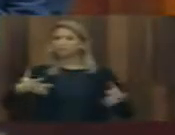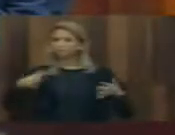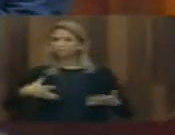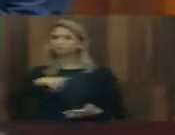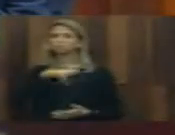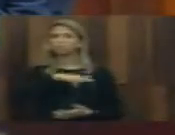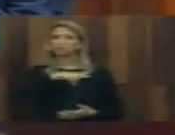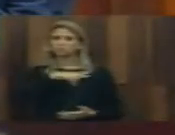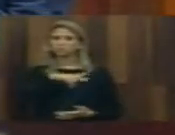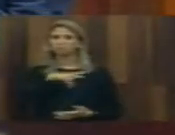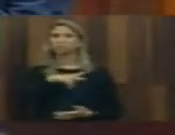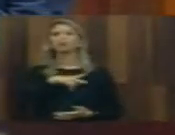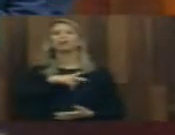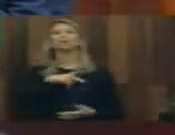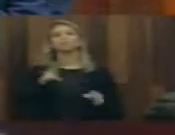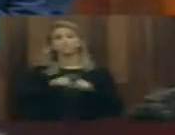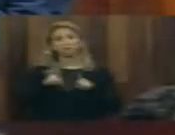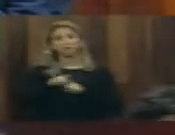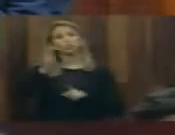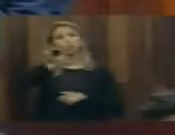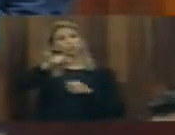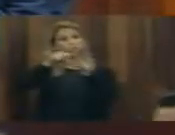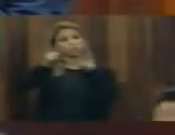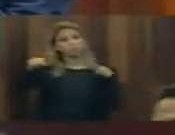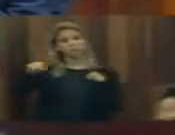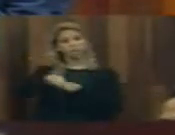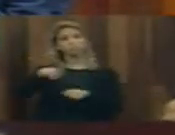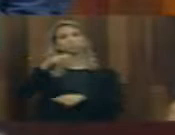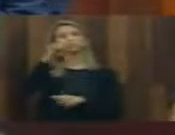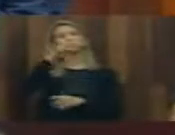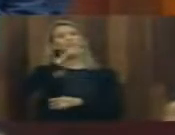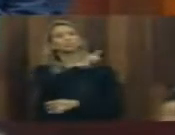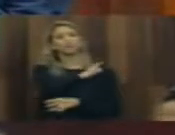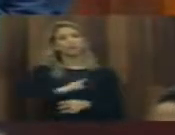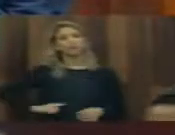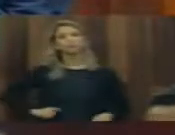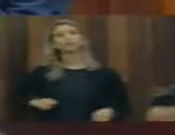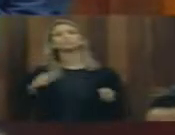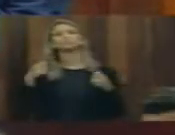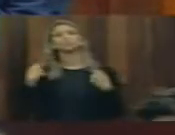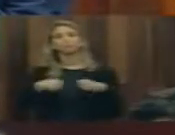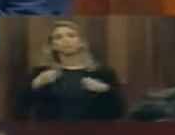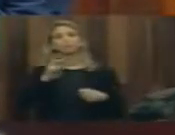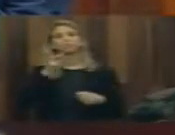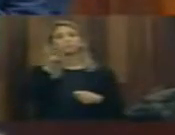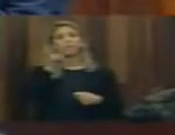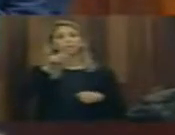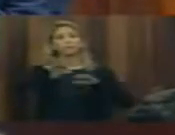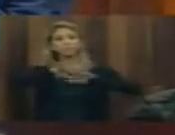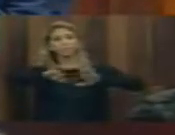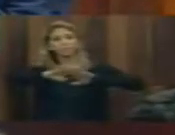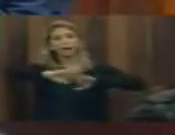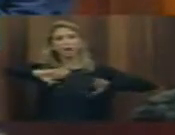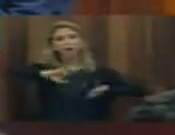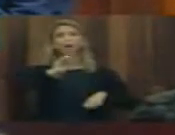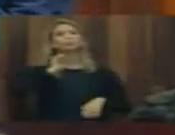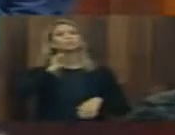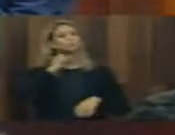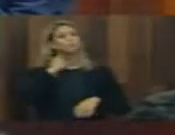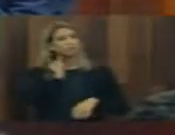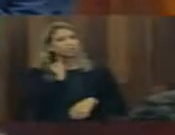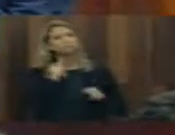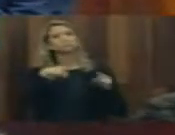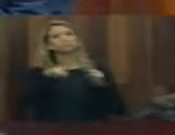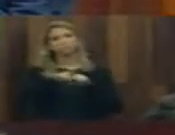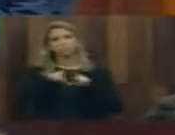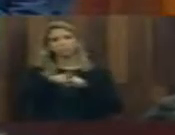privados em espaços públicos e privados realizarem os serviços de coleta seletiva dos resíduos sólidos